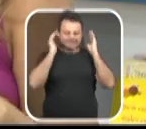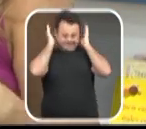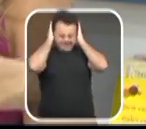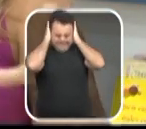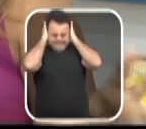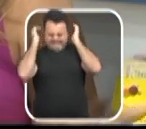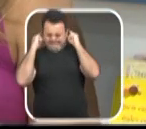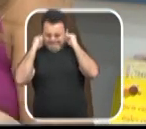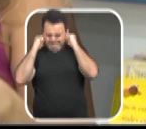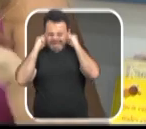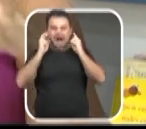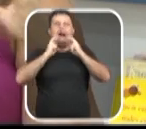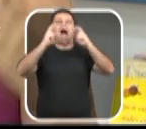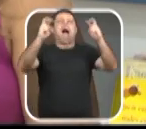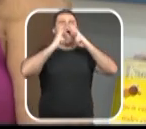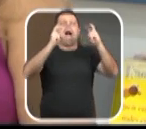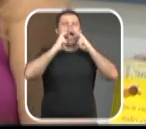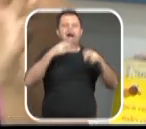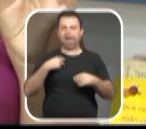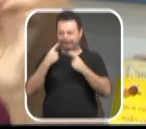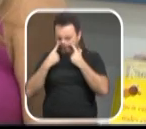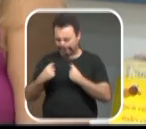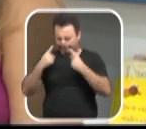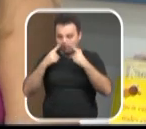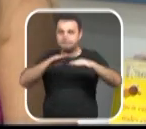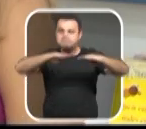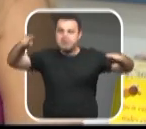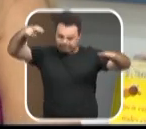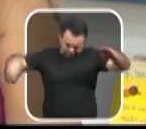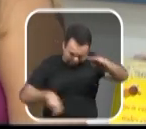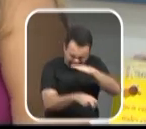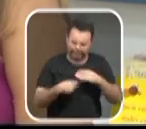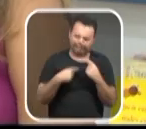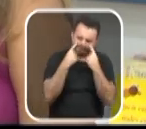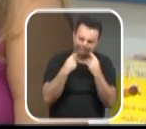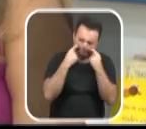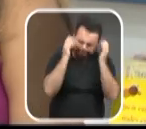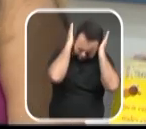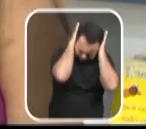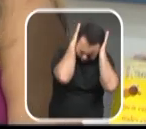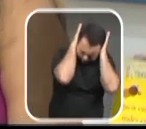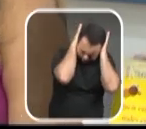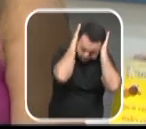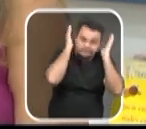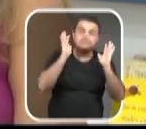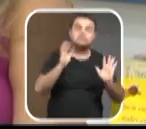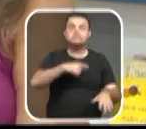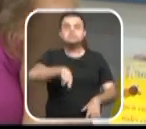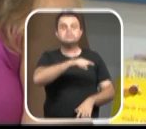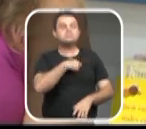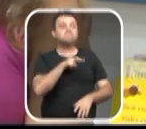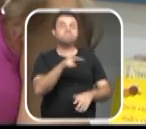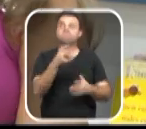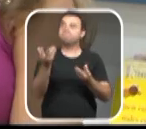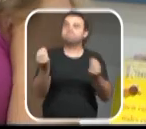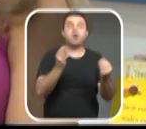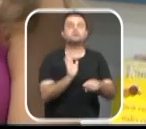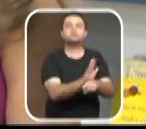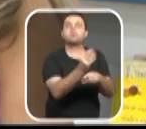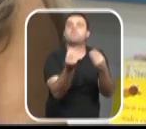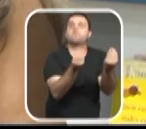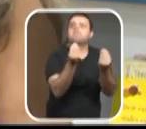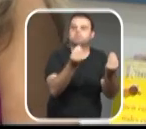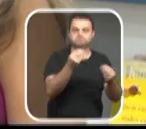ele gritava, ele chorava, ele ia para debaixo da mesa, e aí a gente começou a pensar em como fazer isso aí. Então,